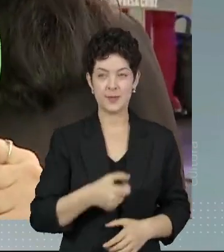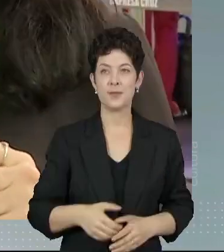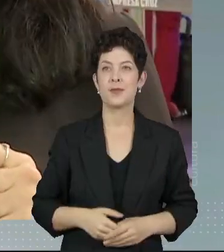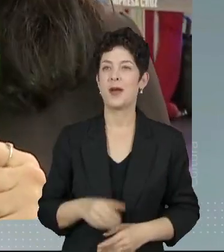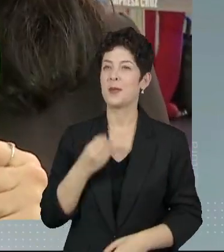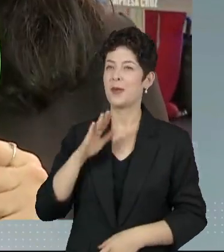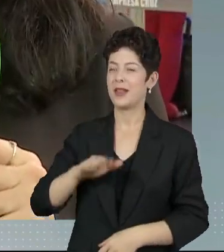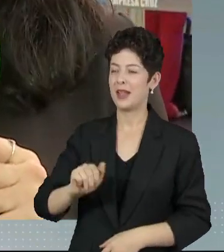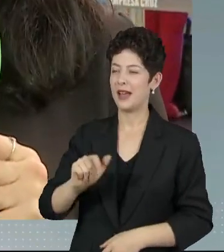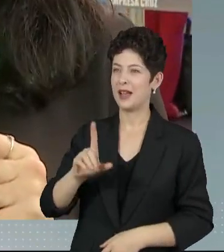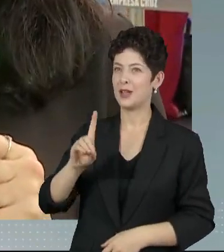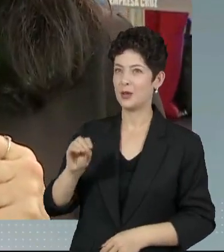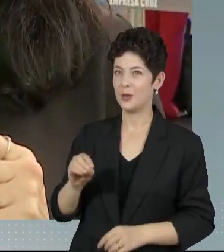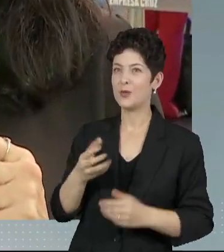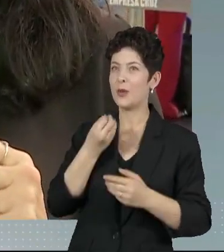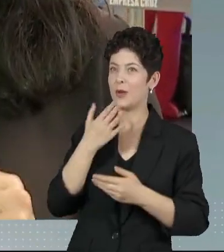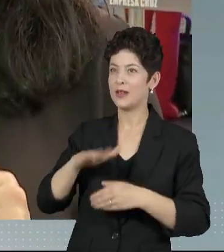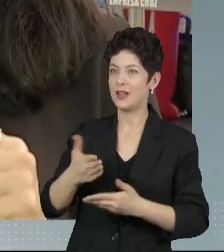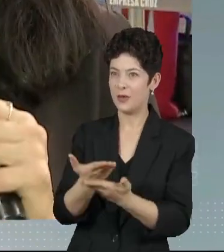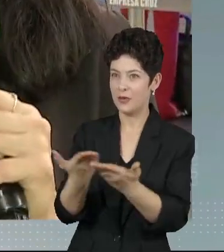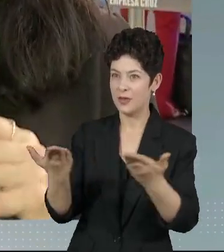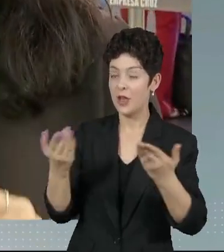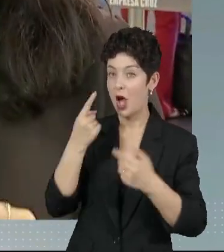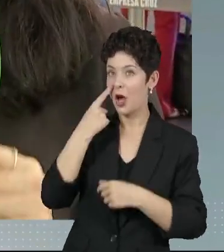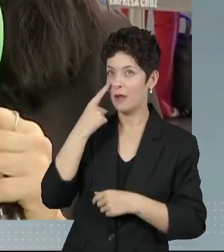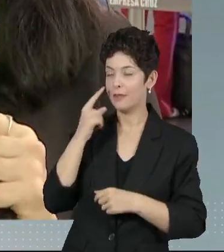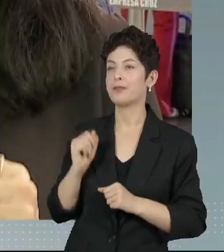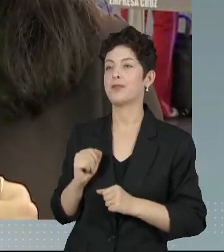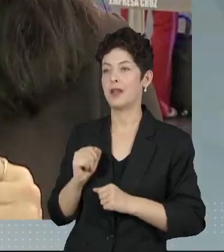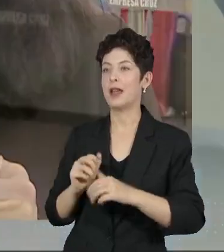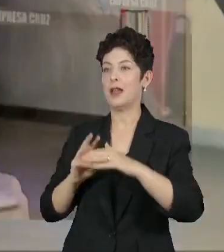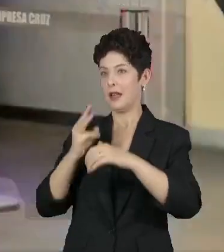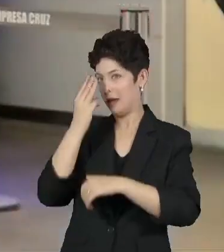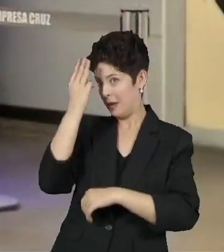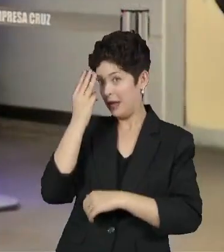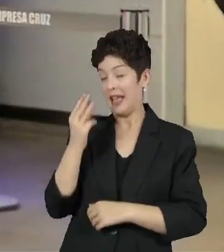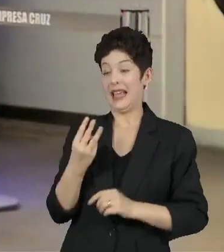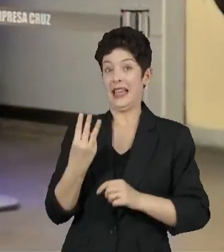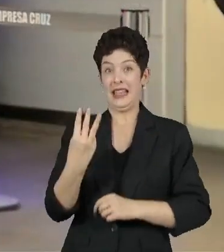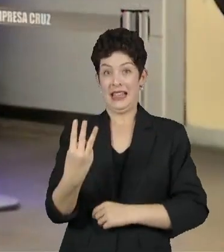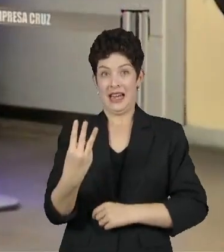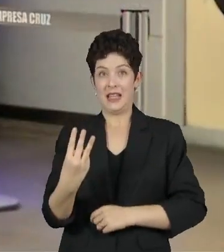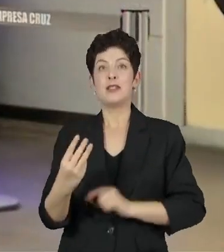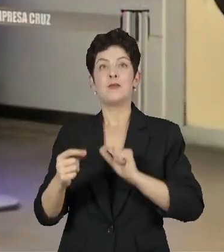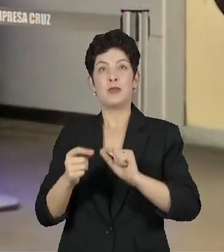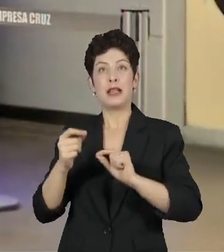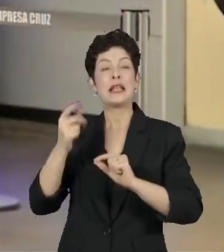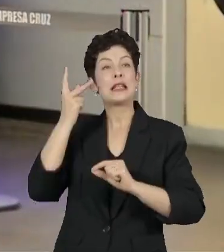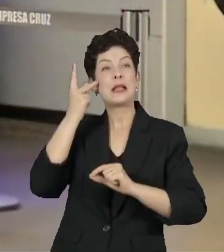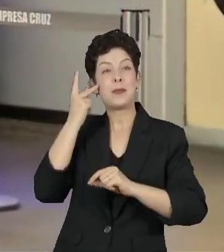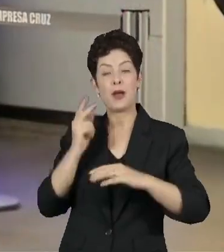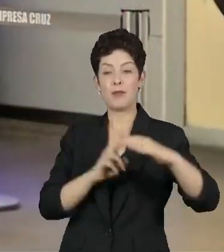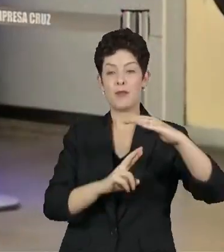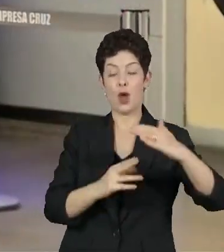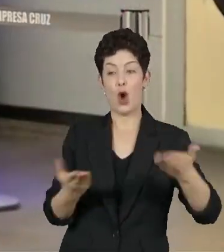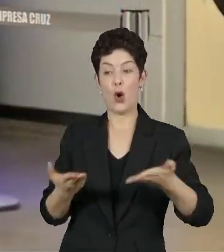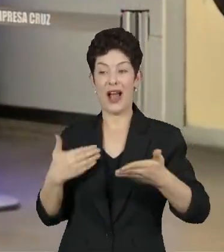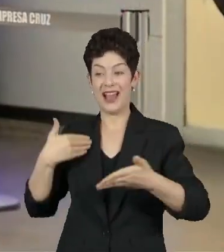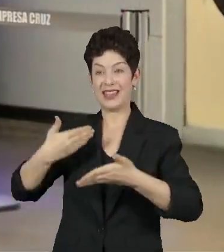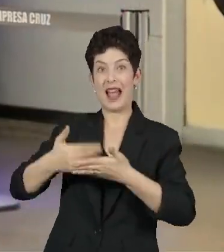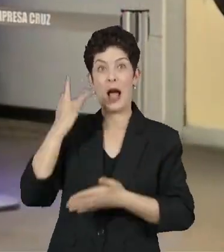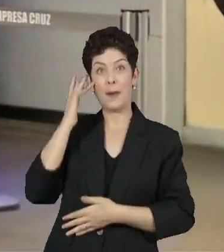Boa tarde, Aldo. Boa tarde para todo mundo. Olha só, dos três terminais aqui do estado de São Paulo, entre hoje e amanhã serão mais